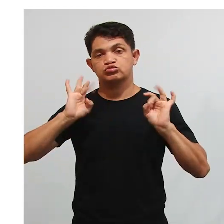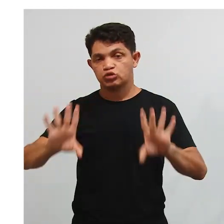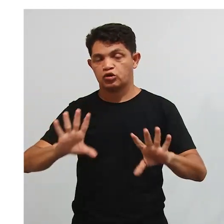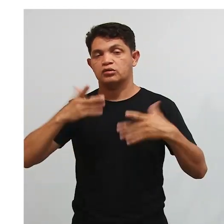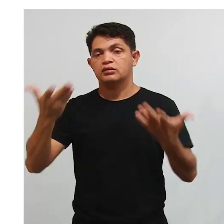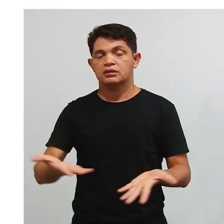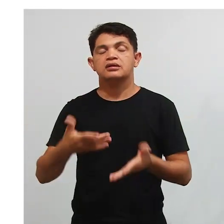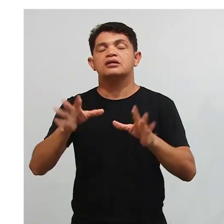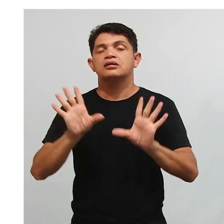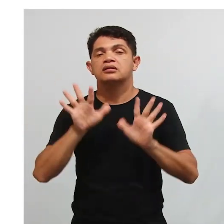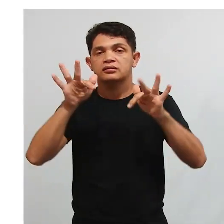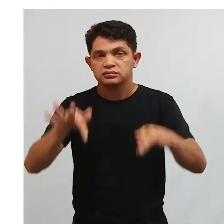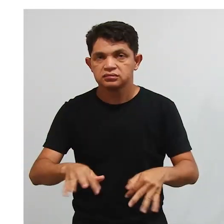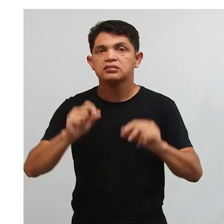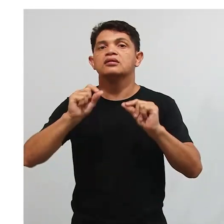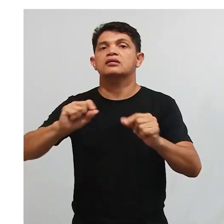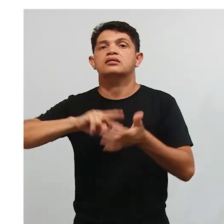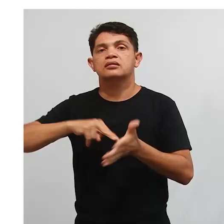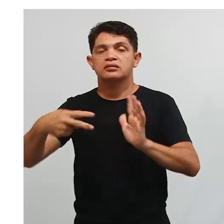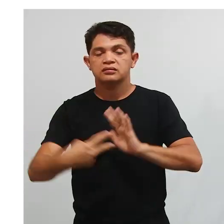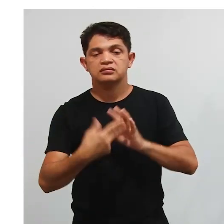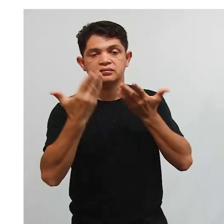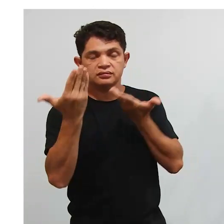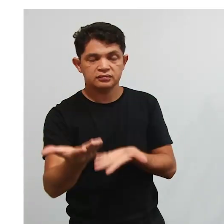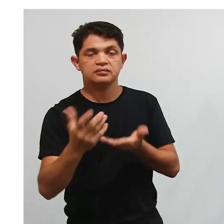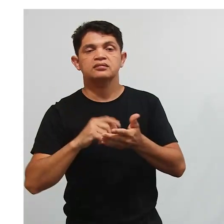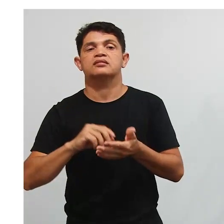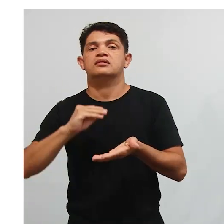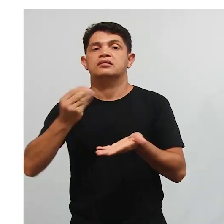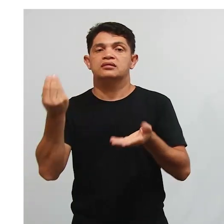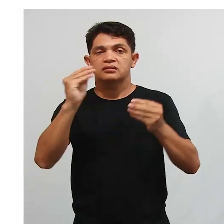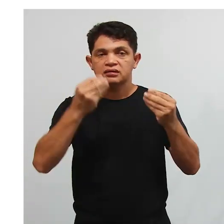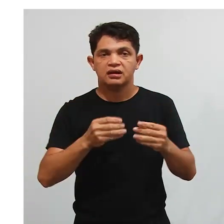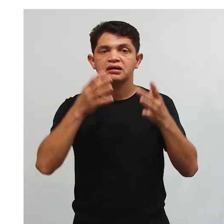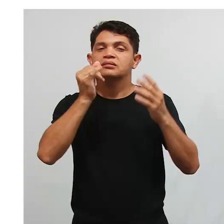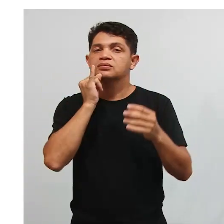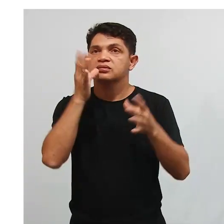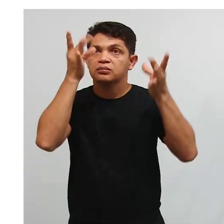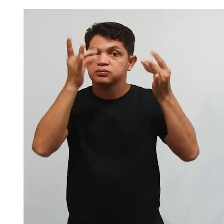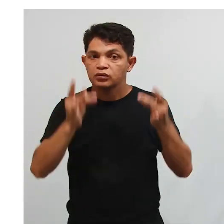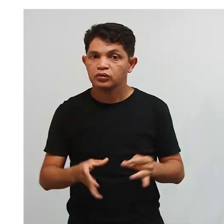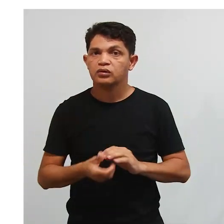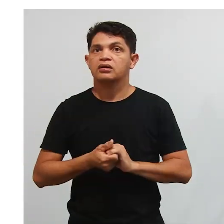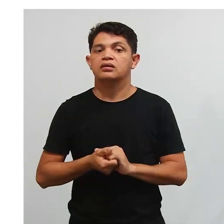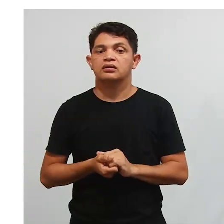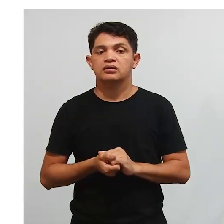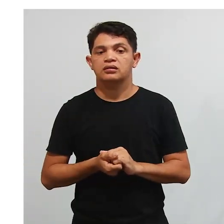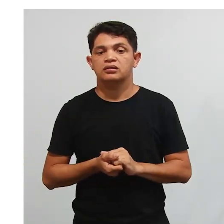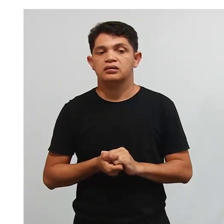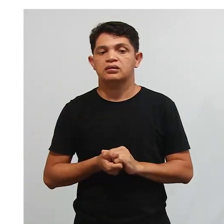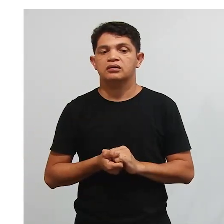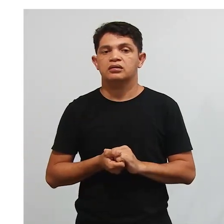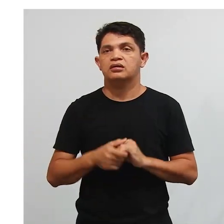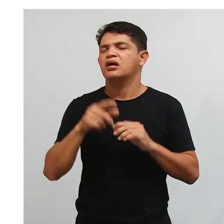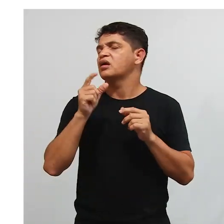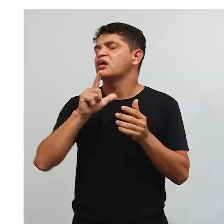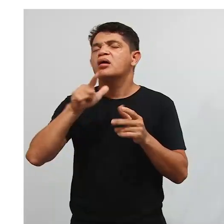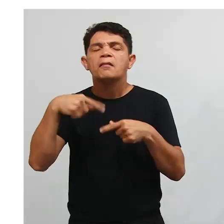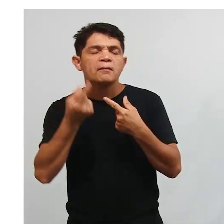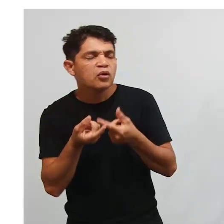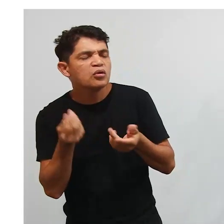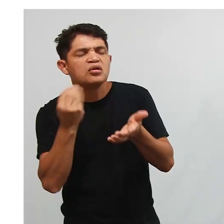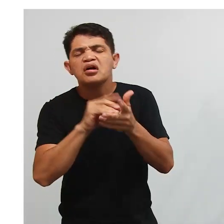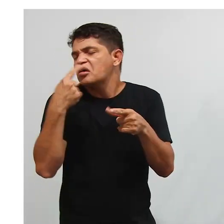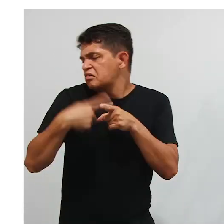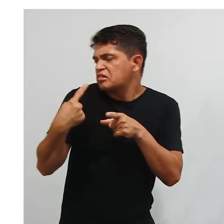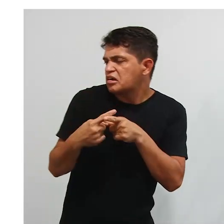identificar fatores que determinam ou contribuem para a ocorrência de fenômenos ou seja explicar a razão né o porquê das coisas